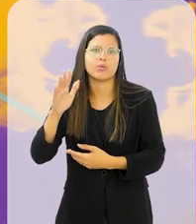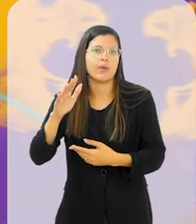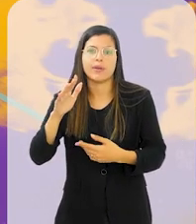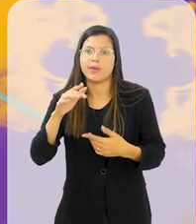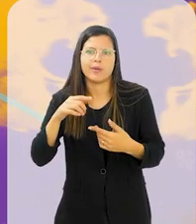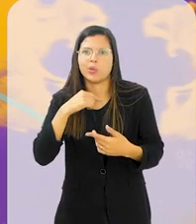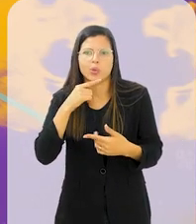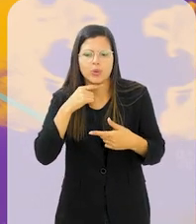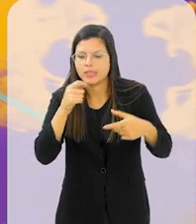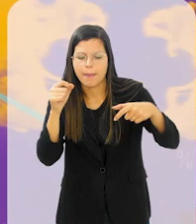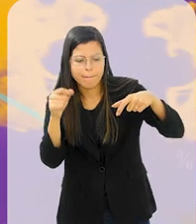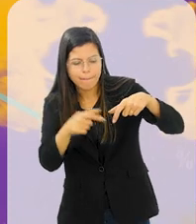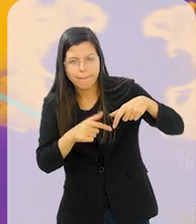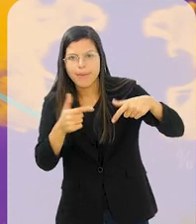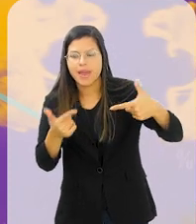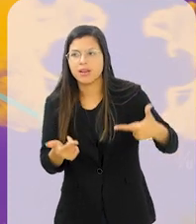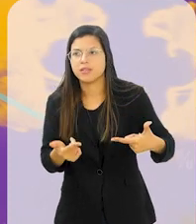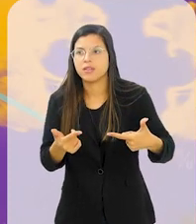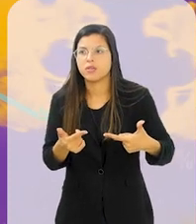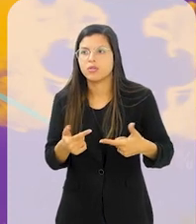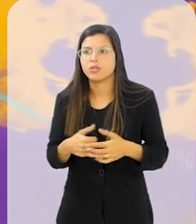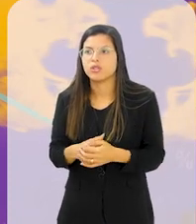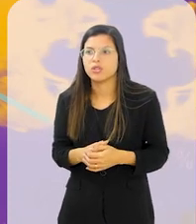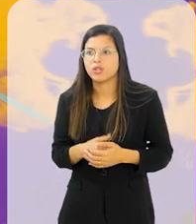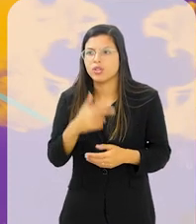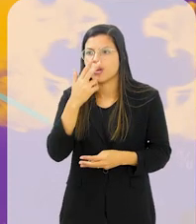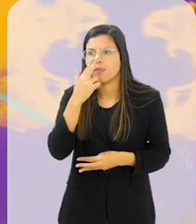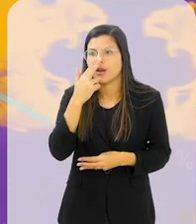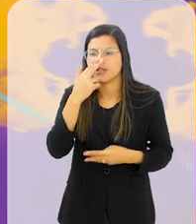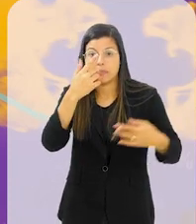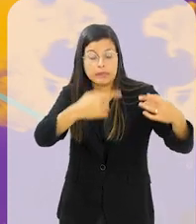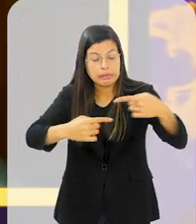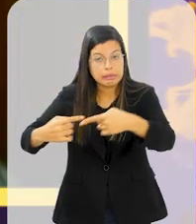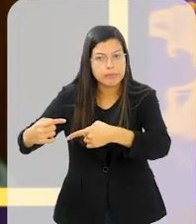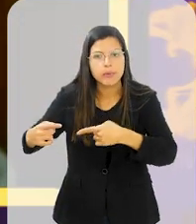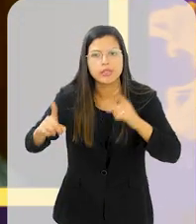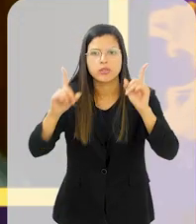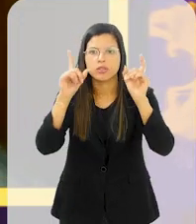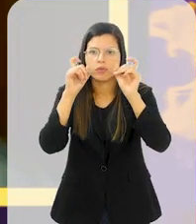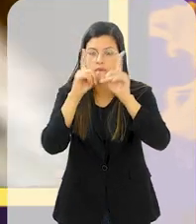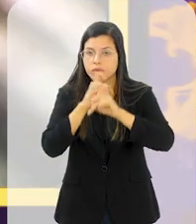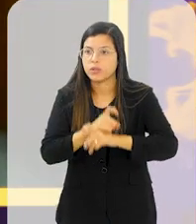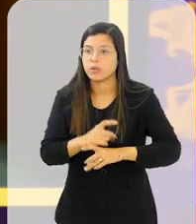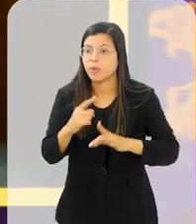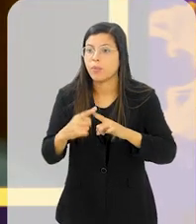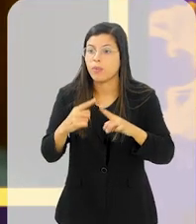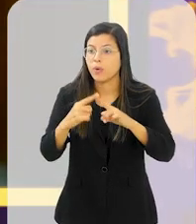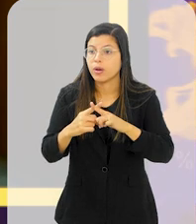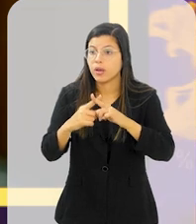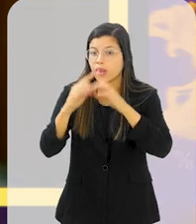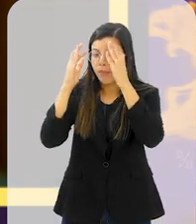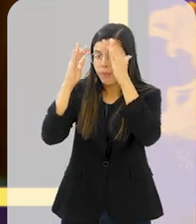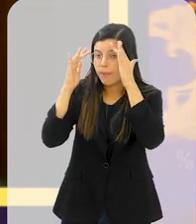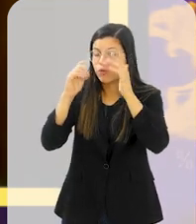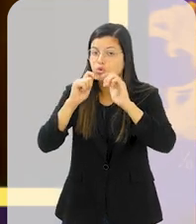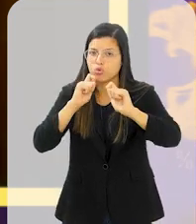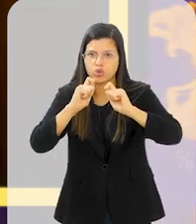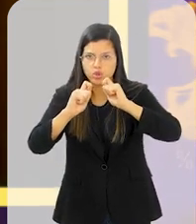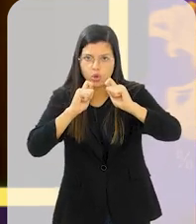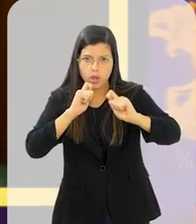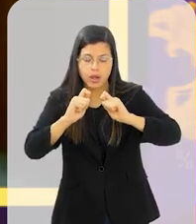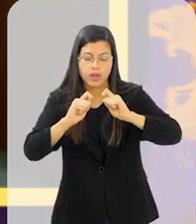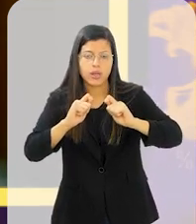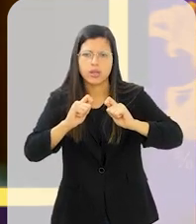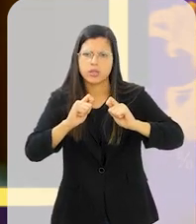pênalti. E aí, como eles faziam reserva de mercado, a chapa esquentava nos debates. Por quê? Na minha cabeça de jornalista, eu não sou jogador, nunca fui